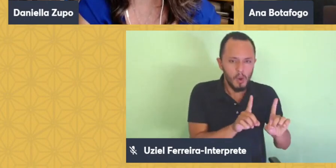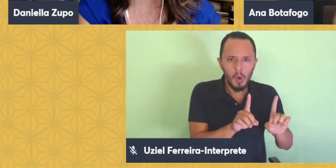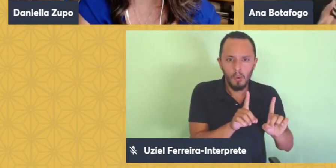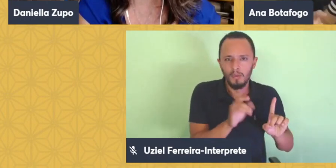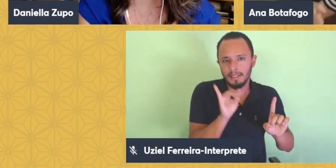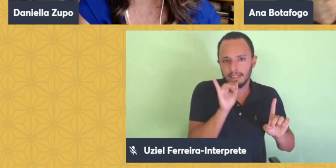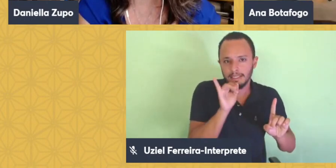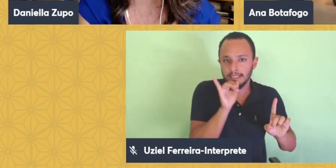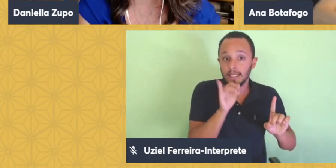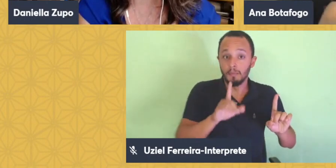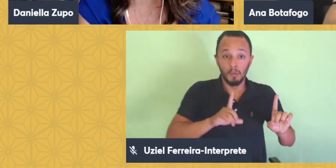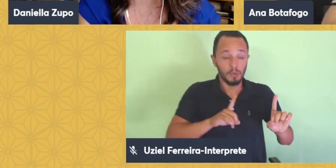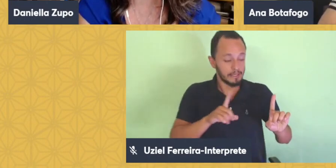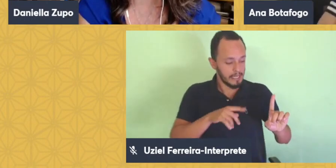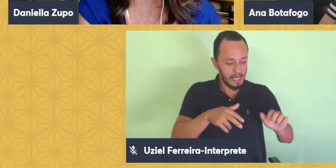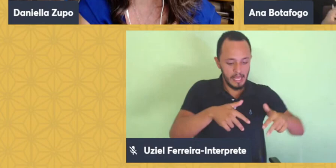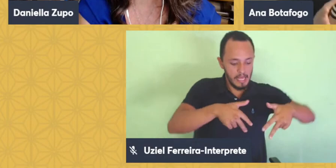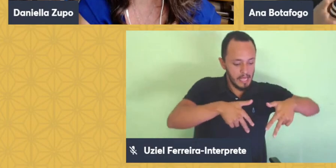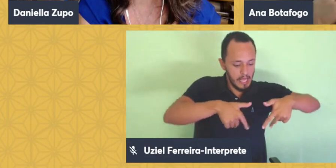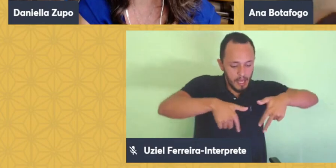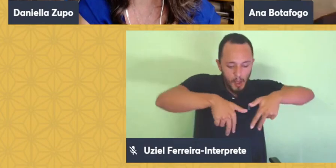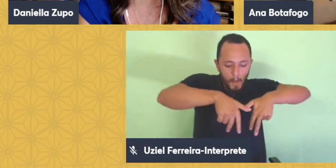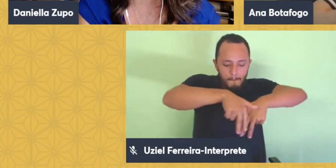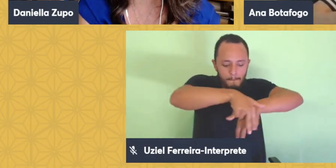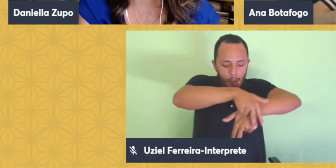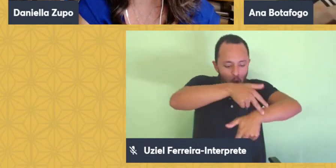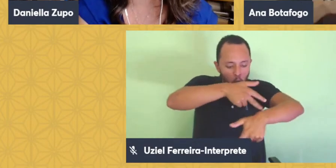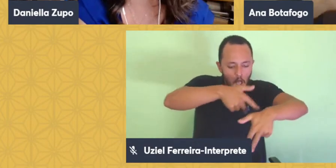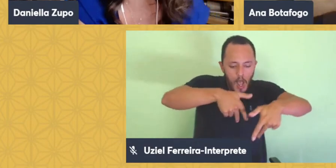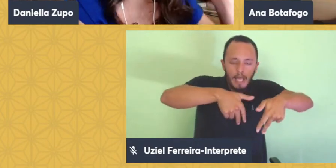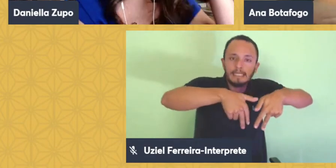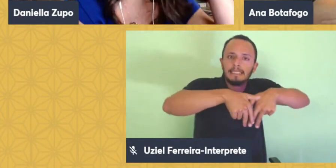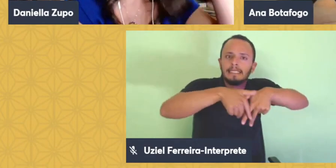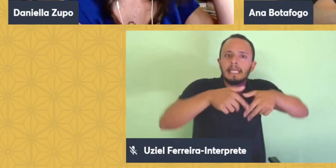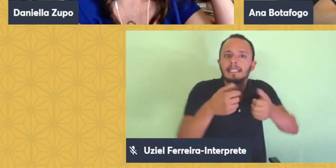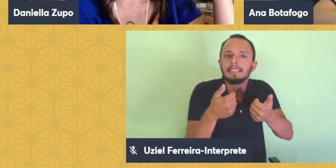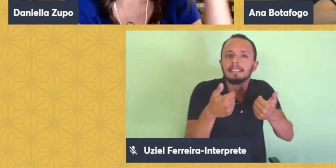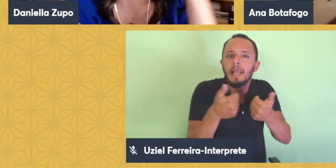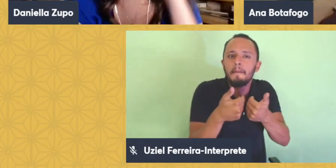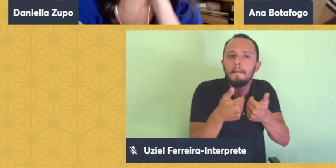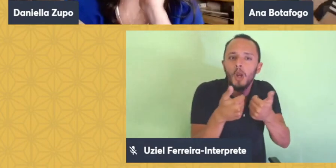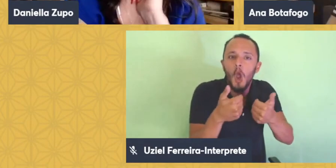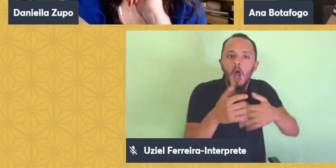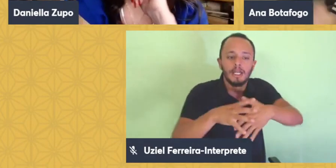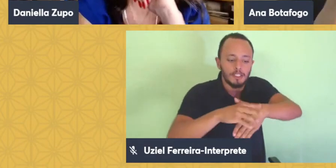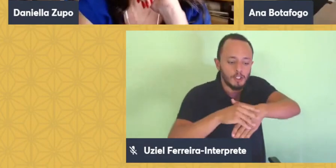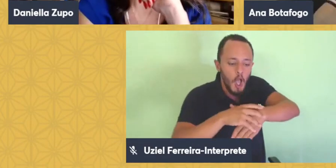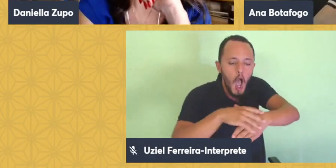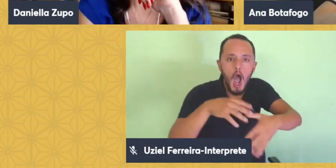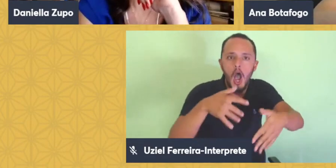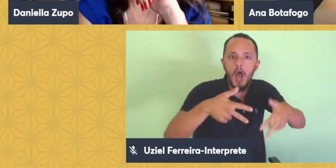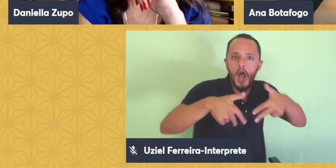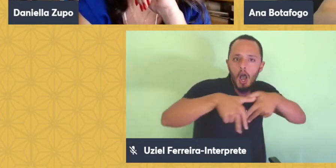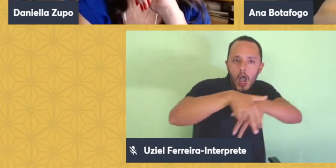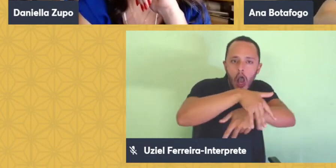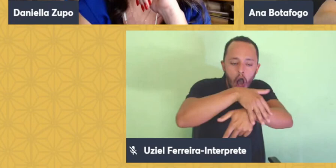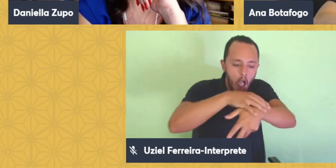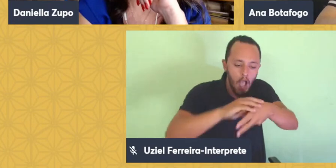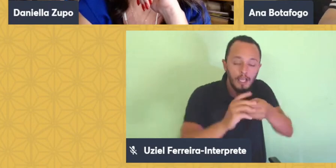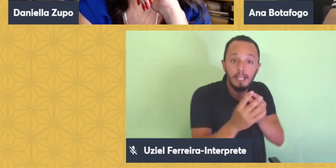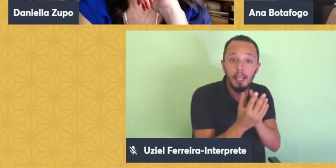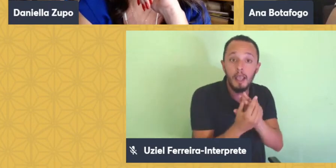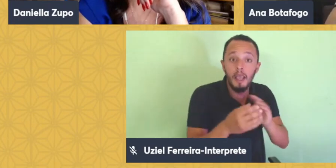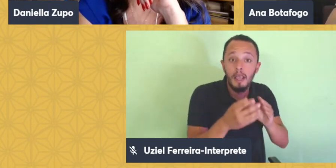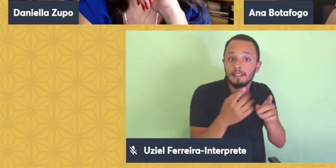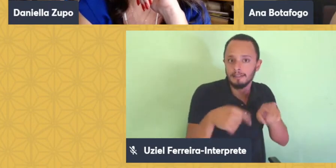do bailarino da Bailarina sempre de muito muito Aconchego muito toque o bailarino EA bailarina que